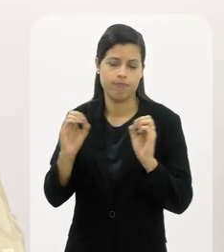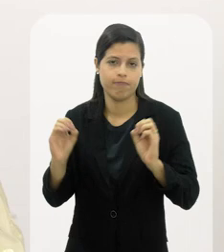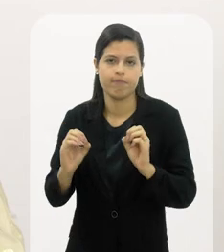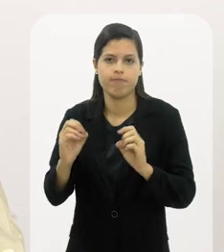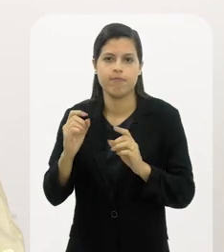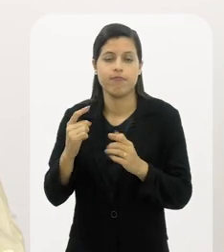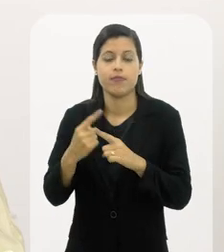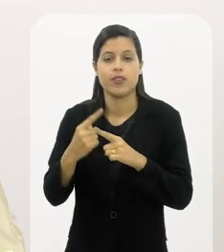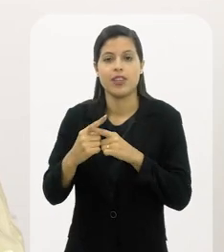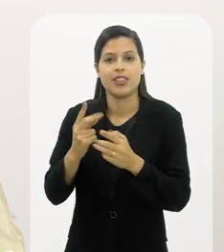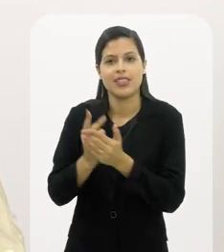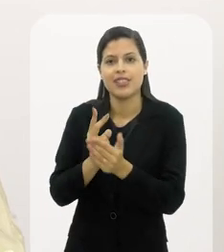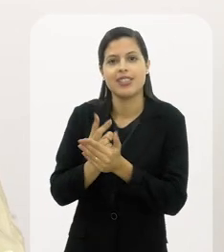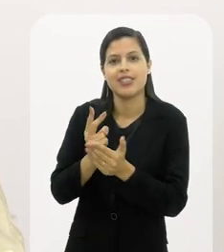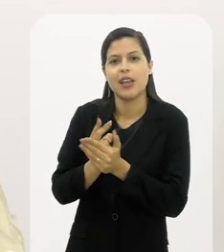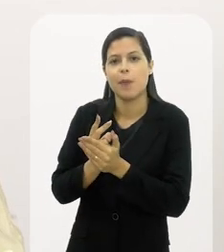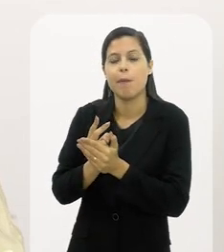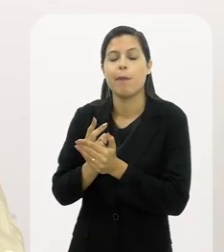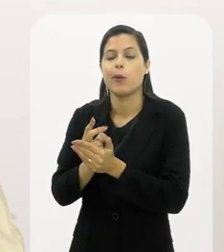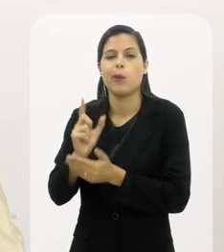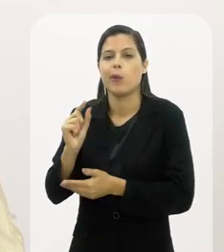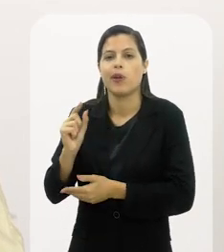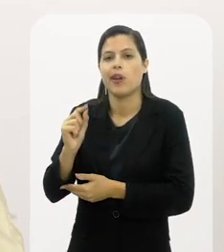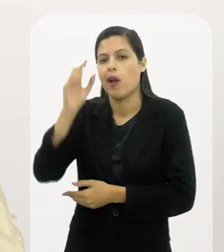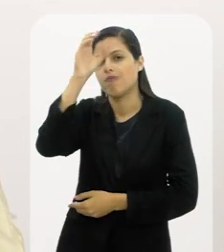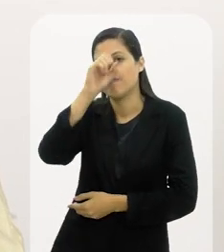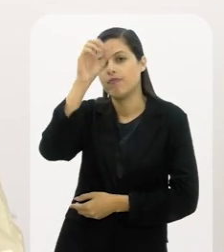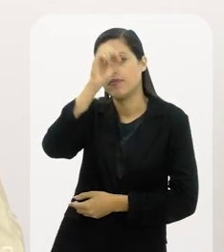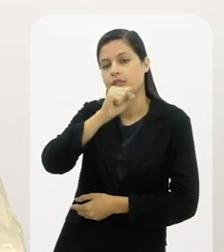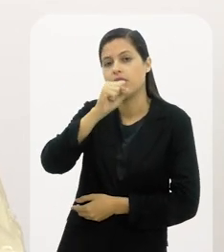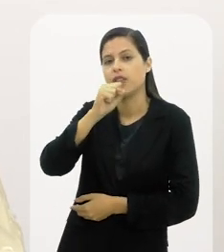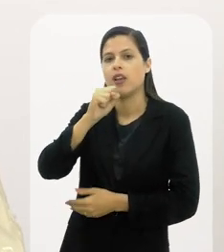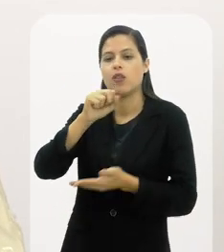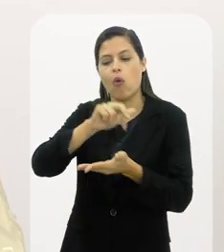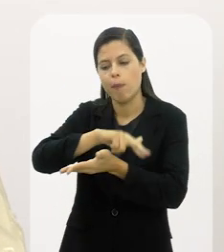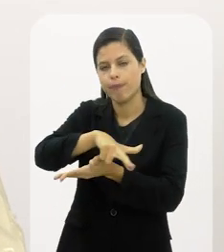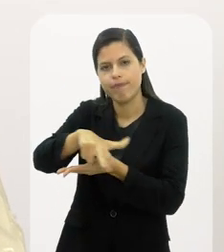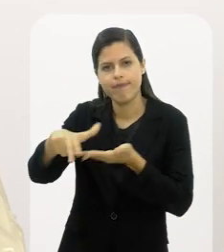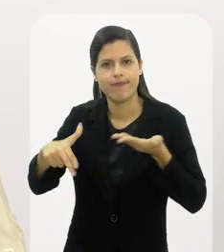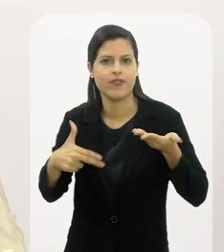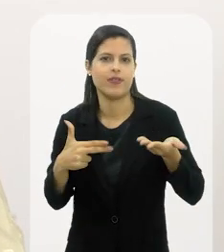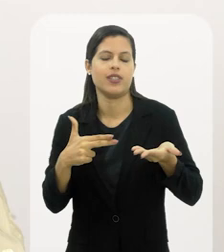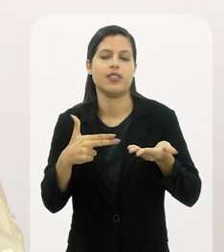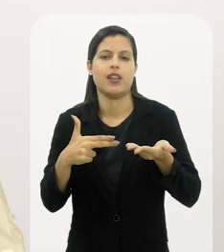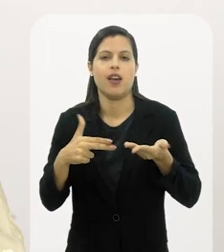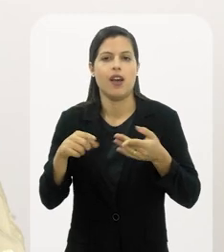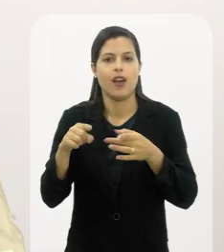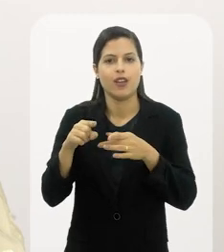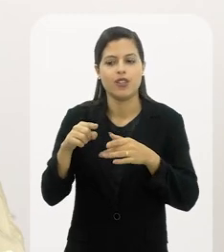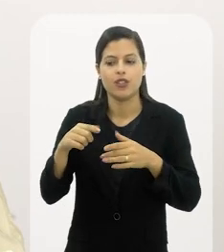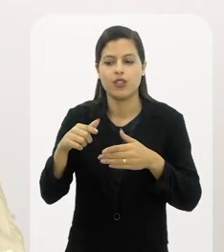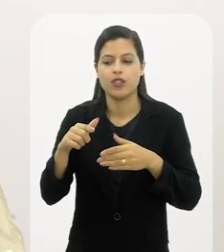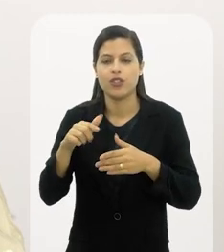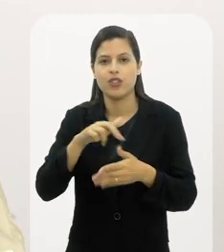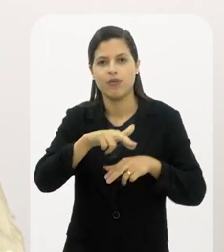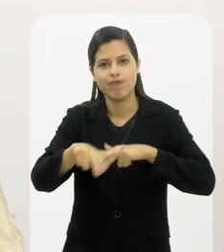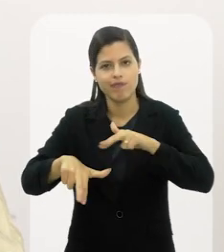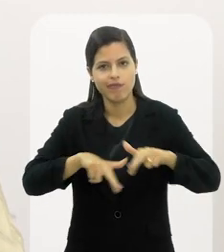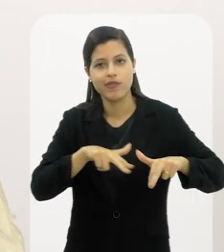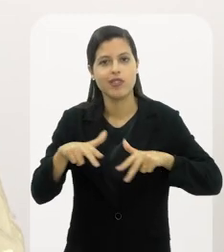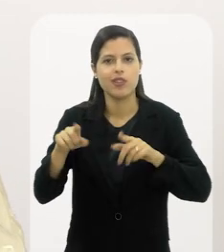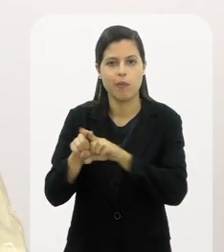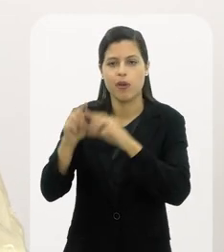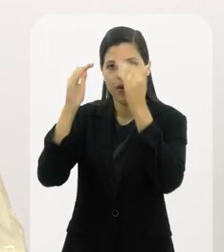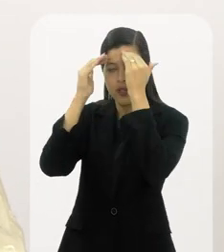gente sempre foi criado num ambiente em que a gente trabalha essa questão da pluralidade, da diversidade, do respeito,